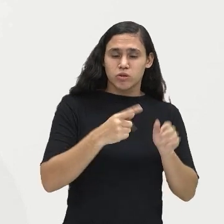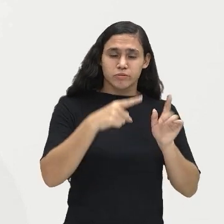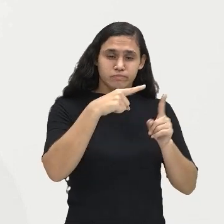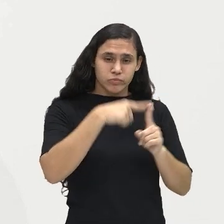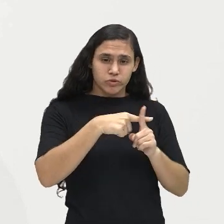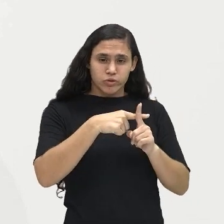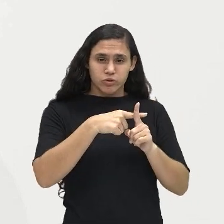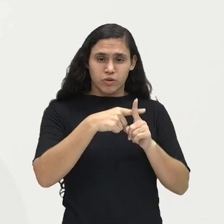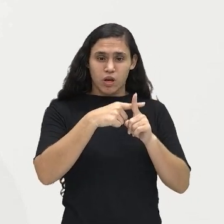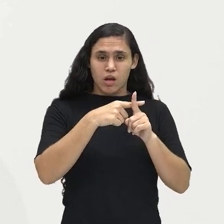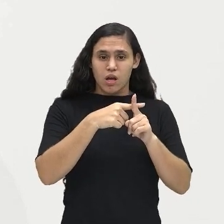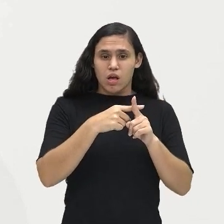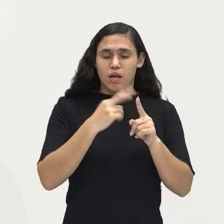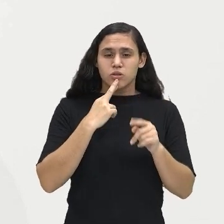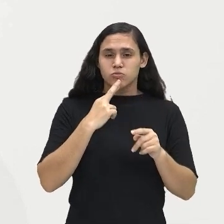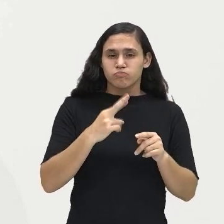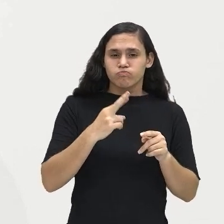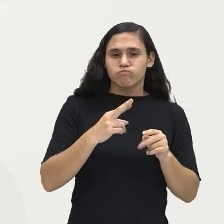Sinais diferentes, resultado